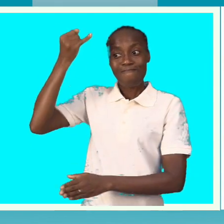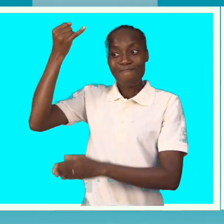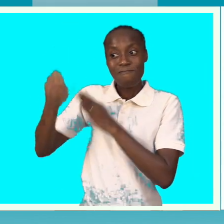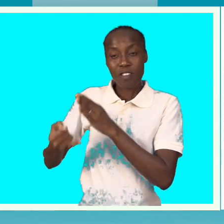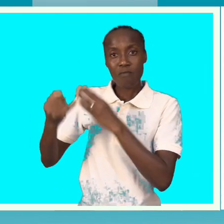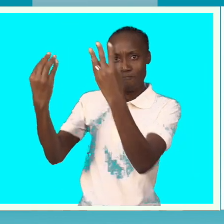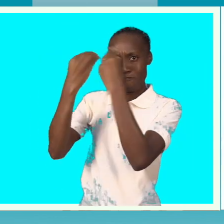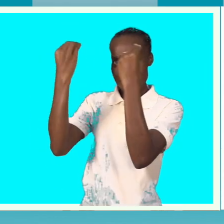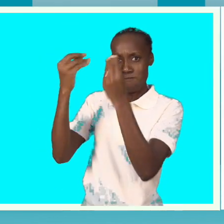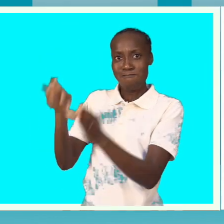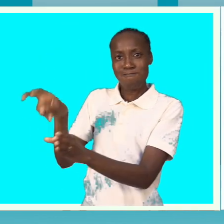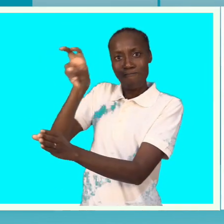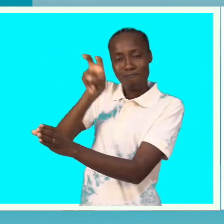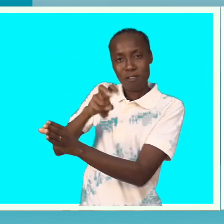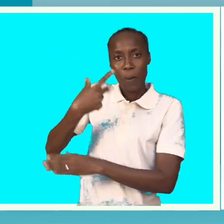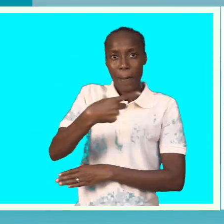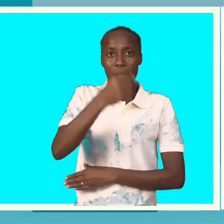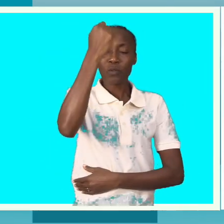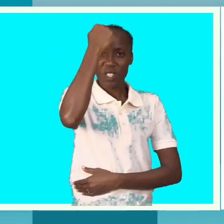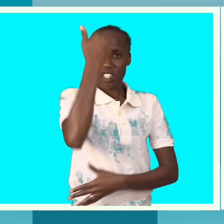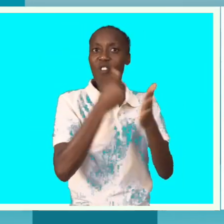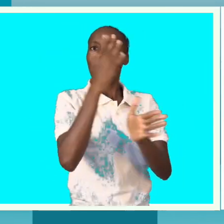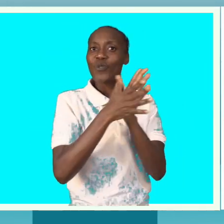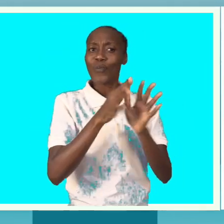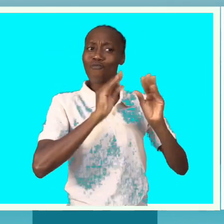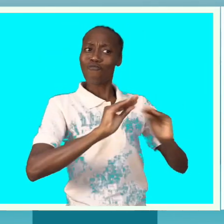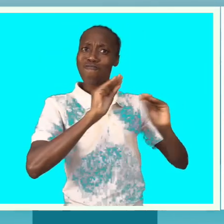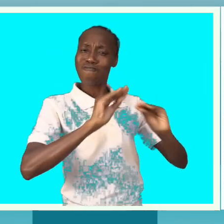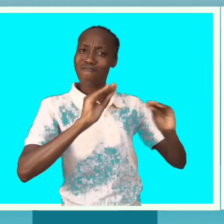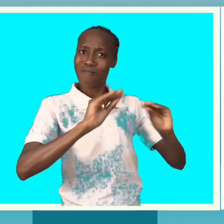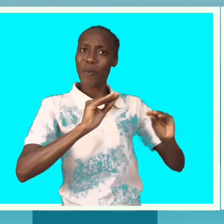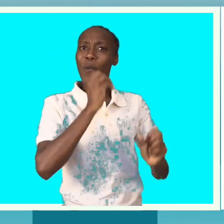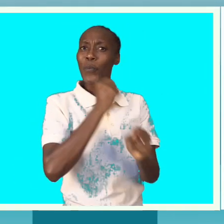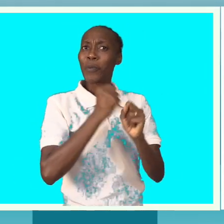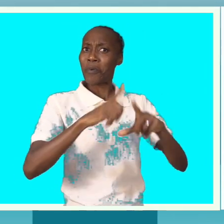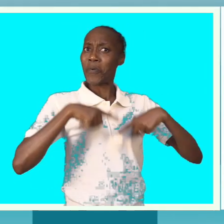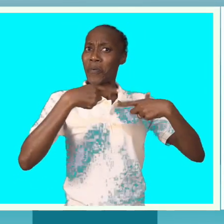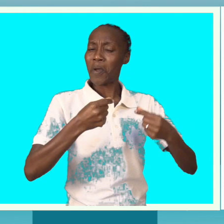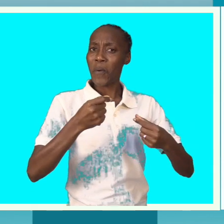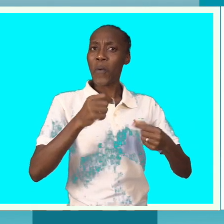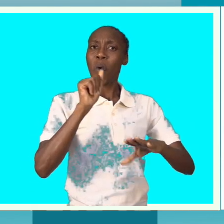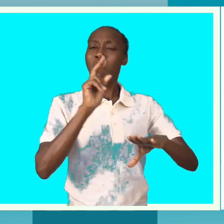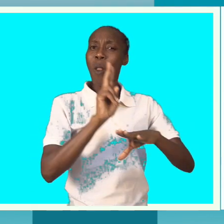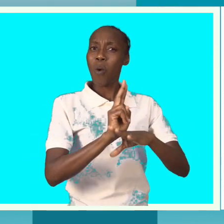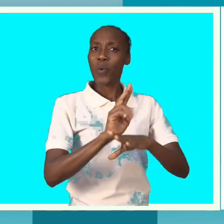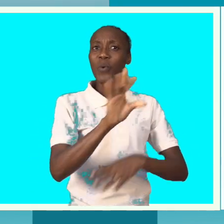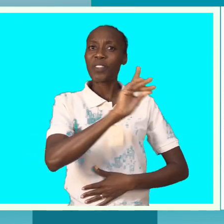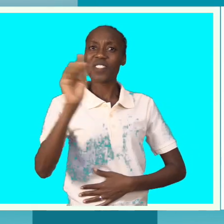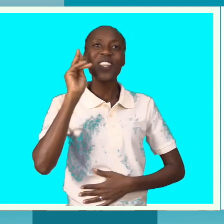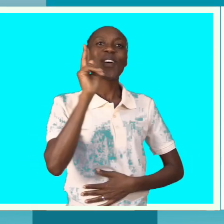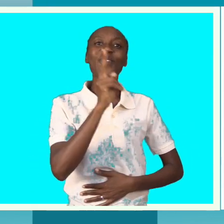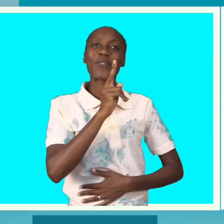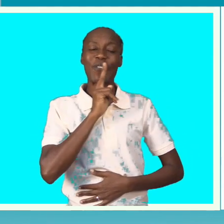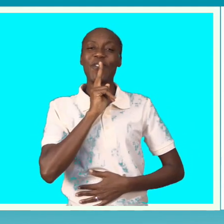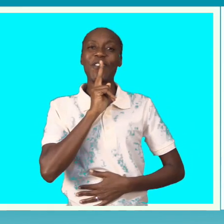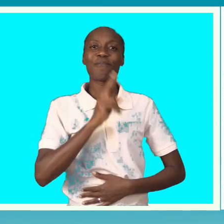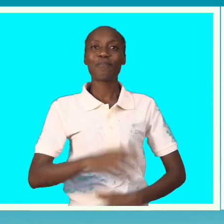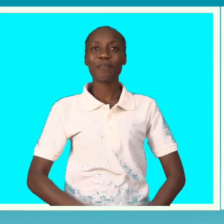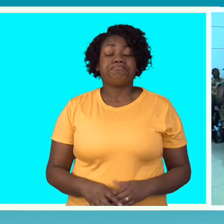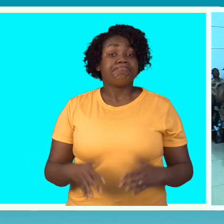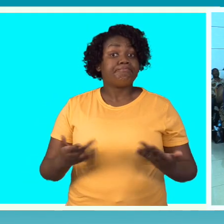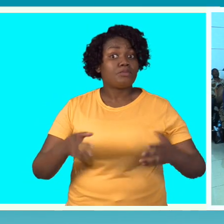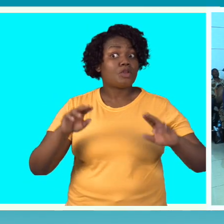para que os professores, com a senha da formação, saibam a língua de sinais, a fim de que possam trabalhar à vontade com os alunos com deficiência